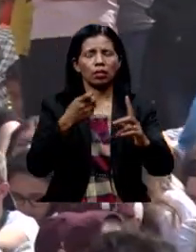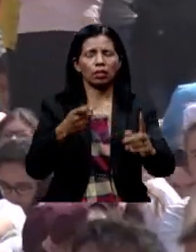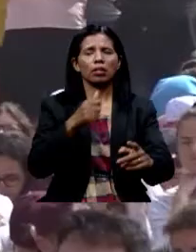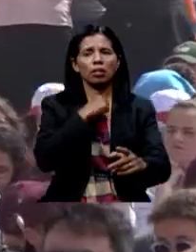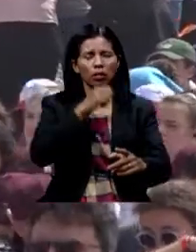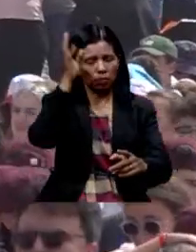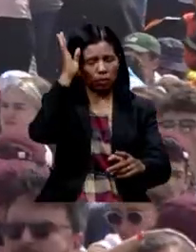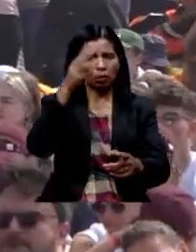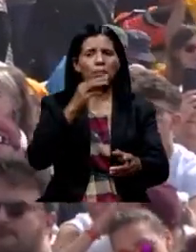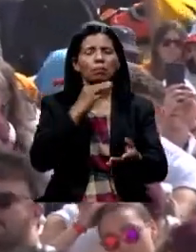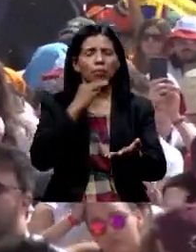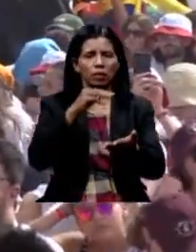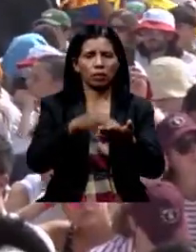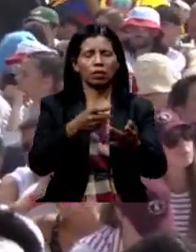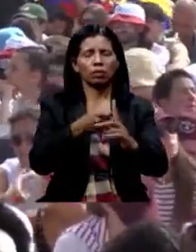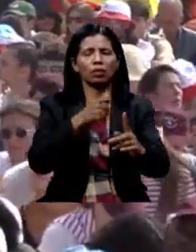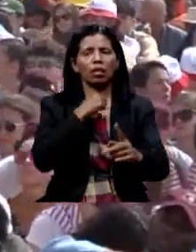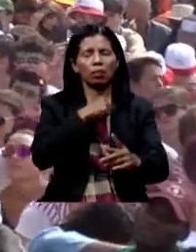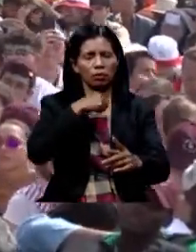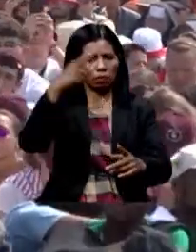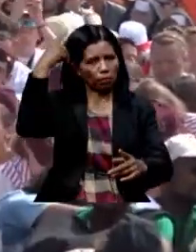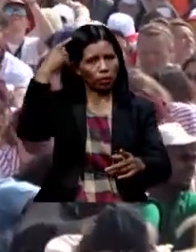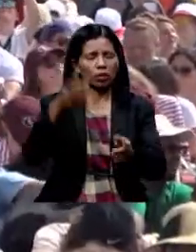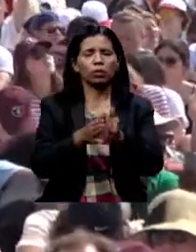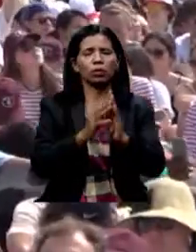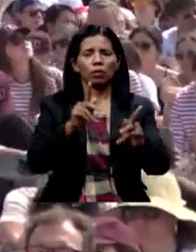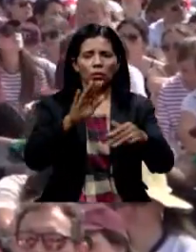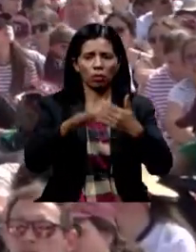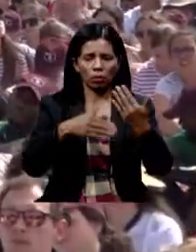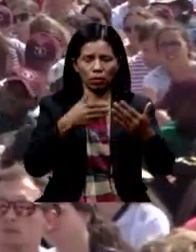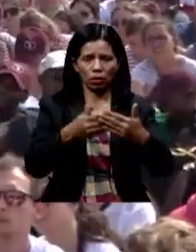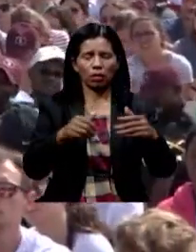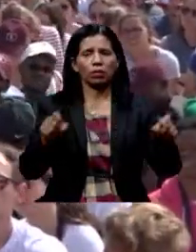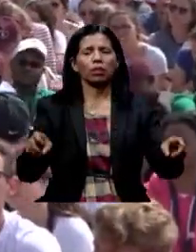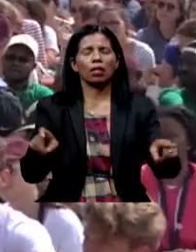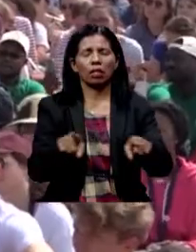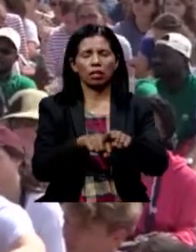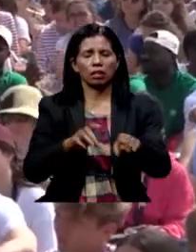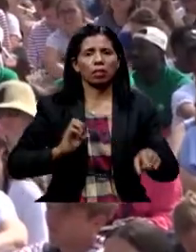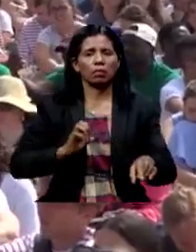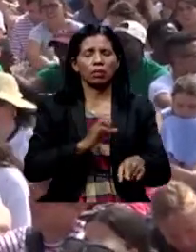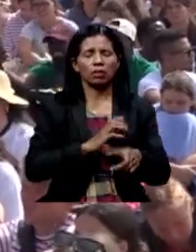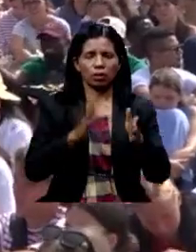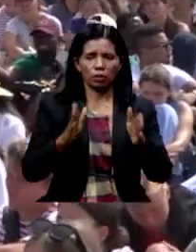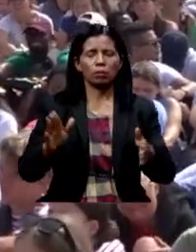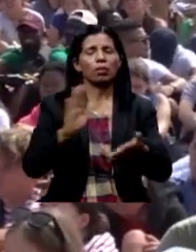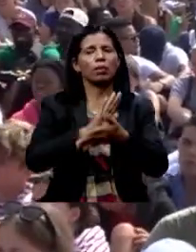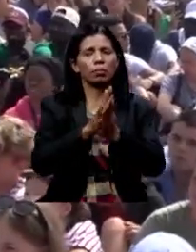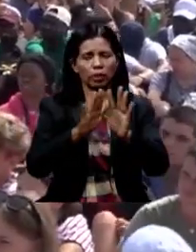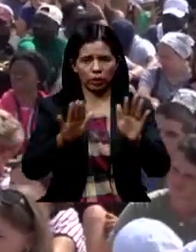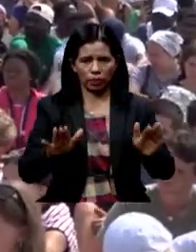lê mensagem russi Papa Francisco, nebe russo para Peregrino Sira, atusa embaixador para paz. Francisco